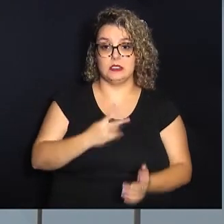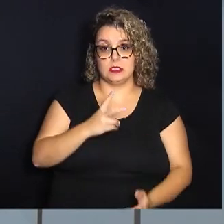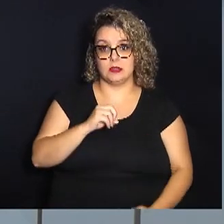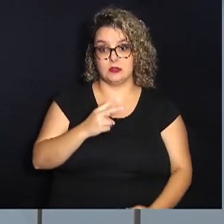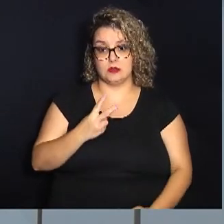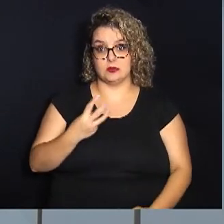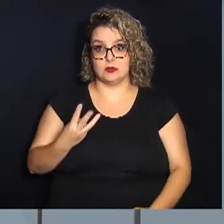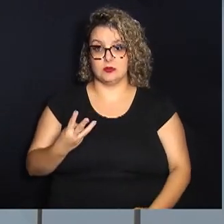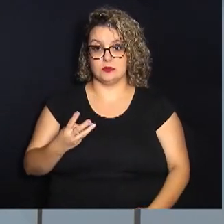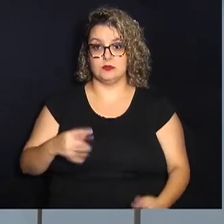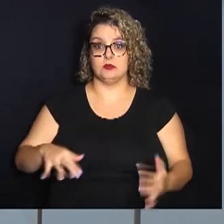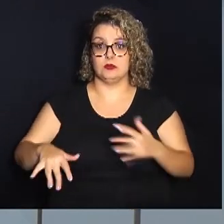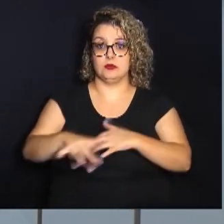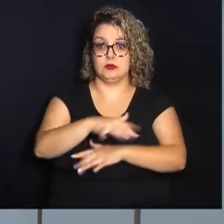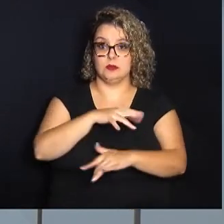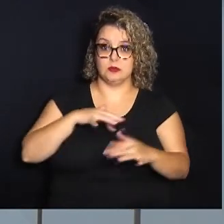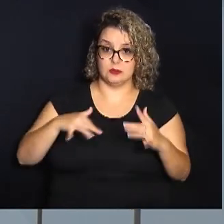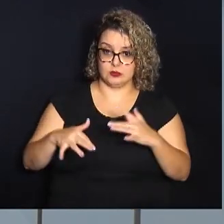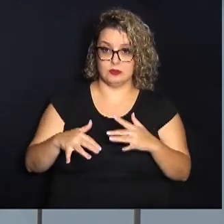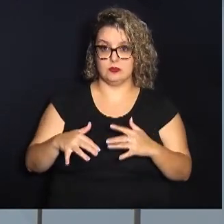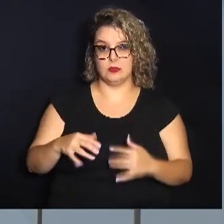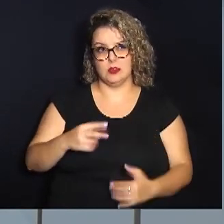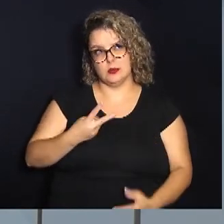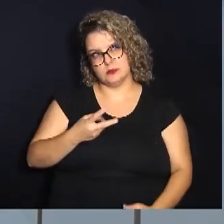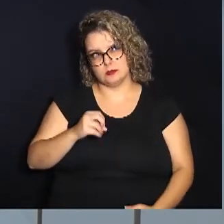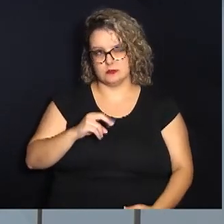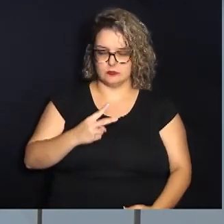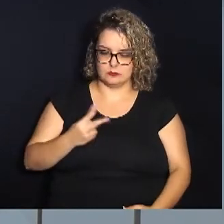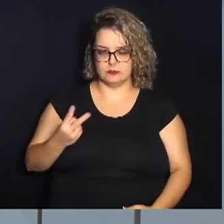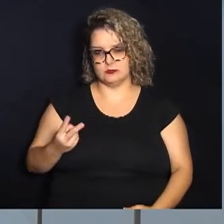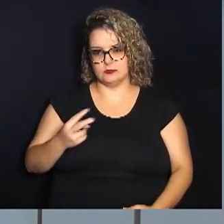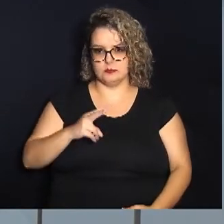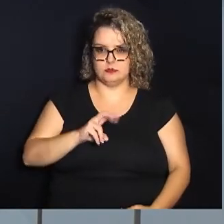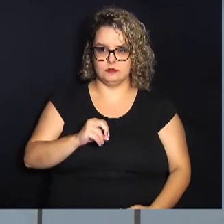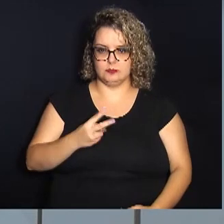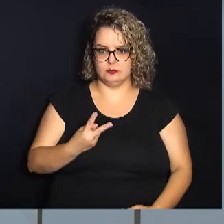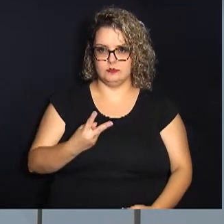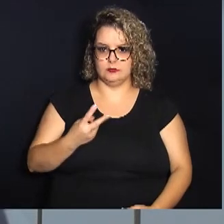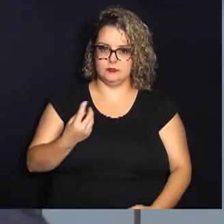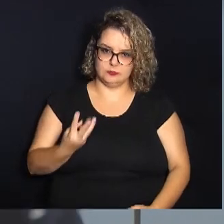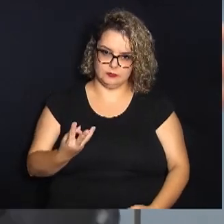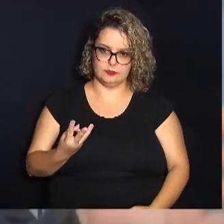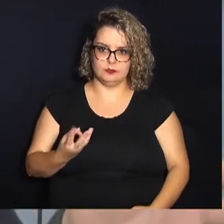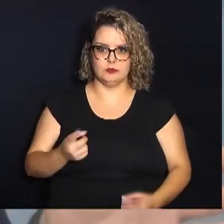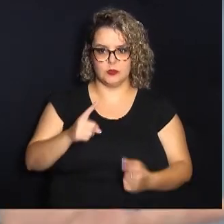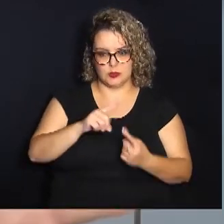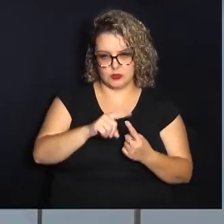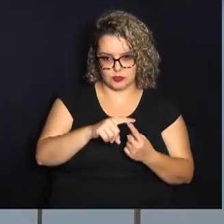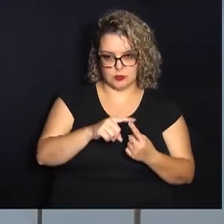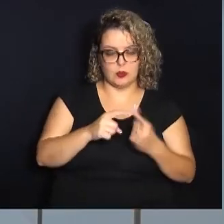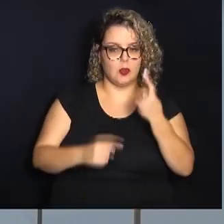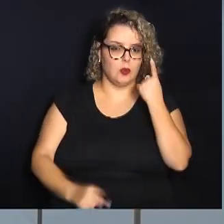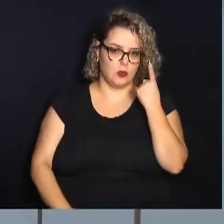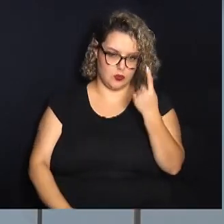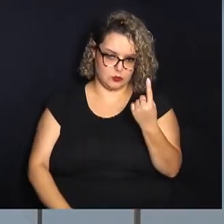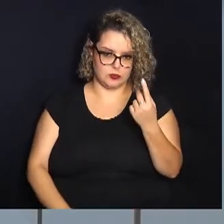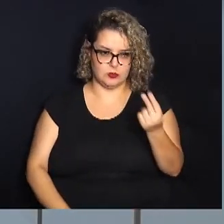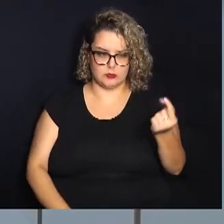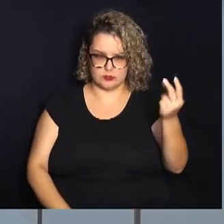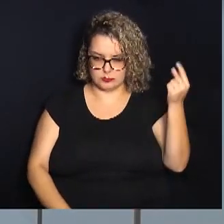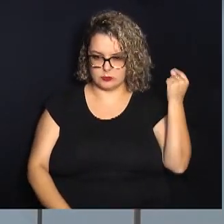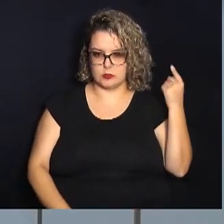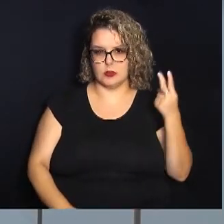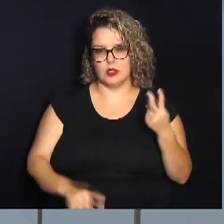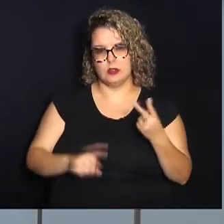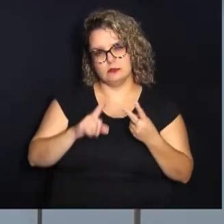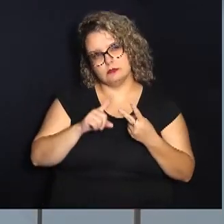a circulação, em 2022 e 2023, circulação do sorotipo 1, já que vem aí há muitos anos, né? Tá. Sorotipo 2,